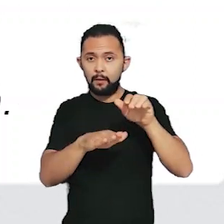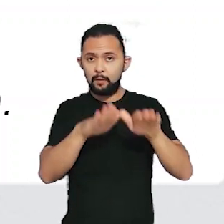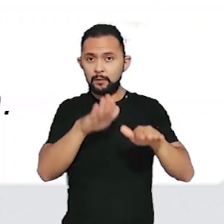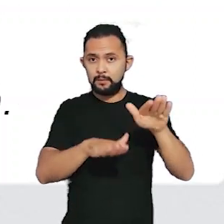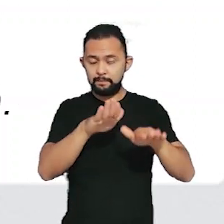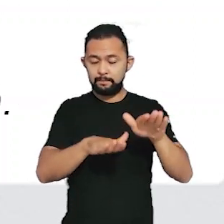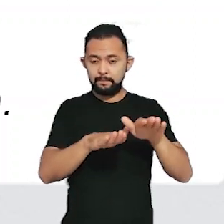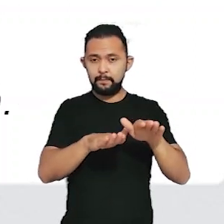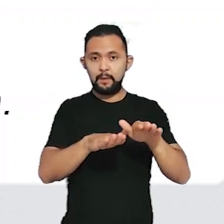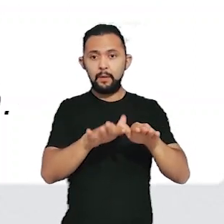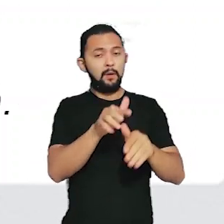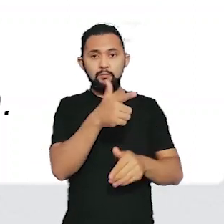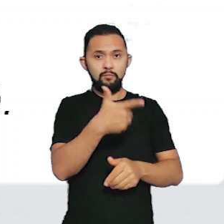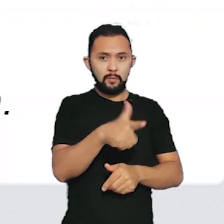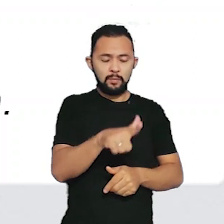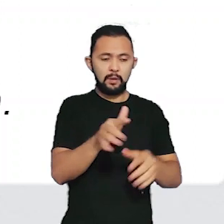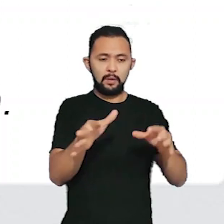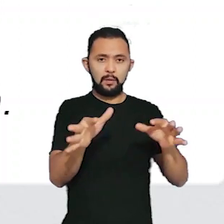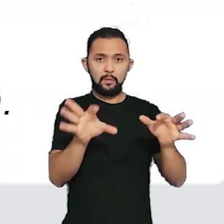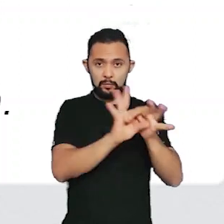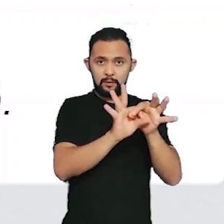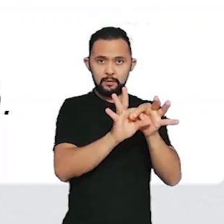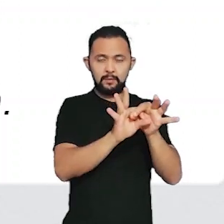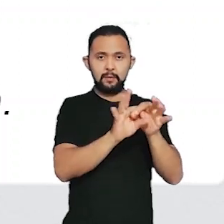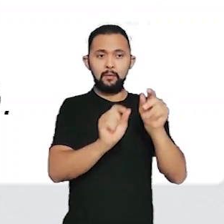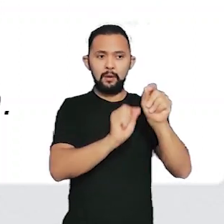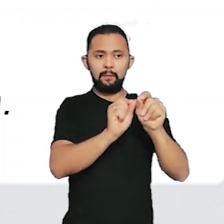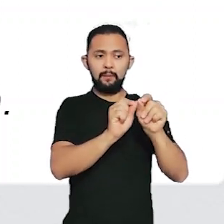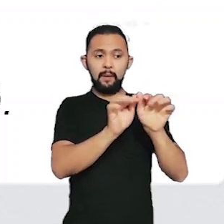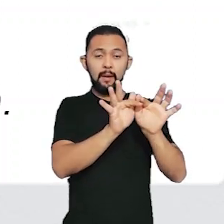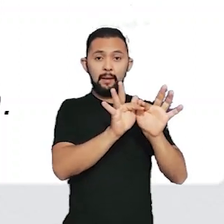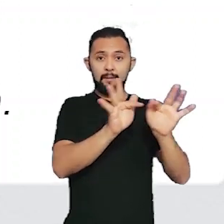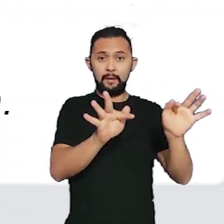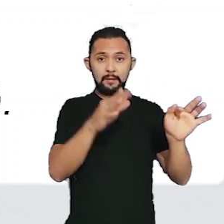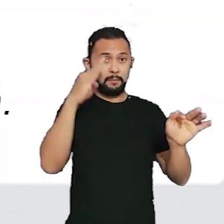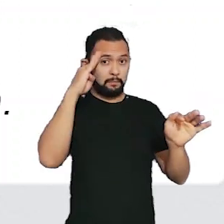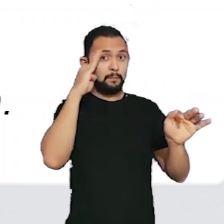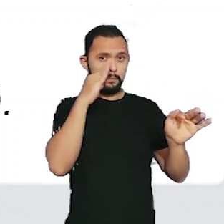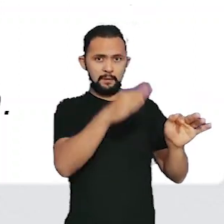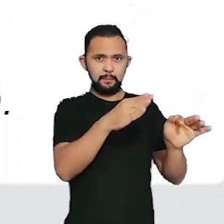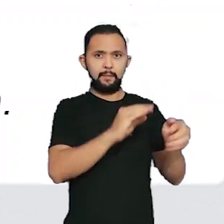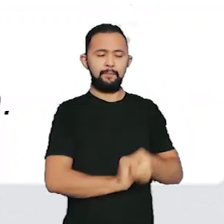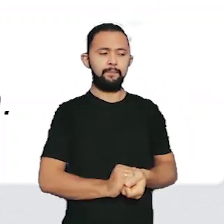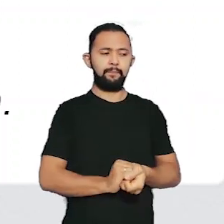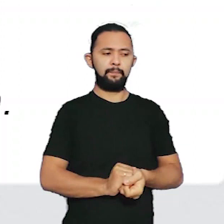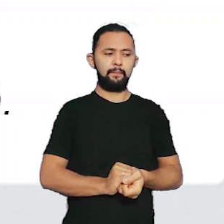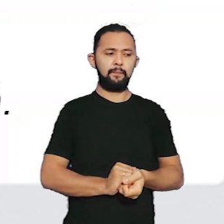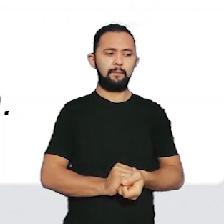tenho o conectivo, eu vou chamar de oração principal. Contanto que se esforce,